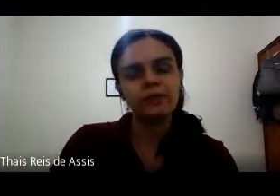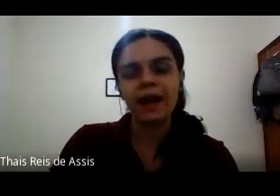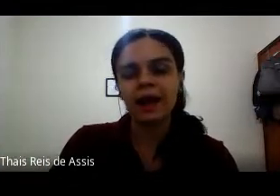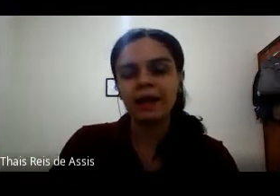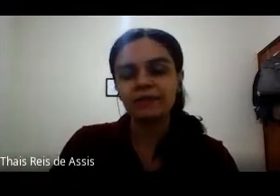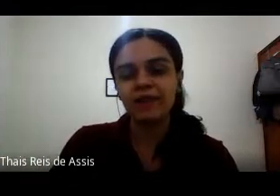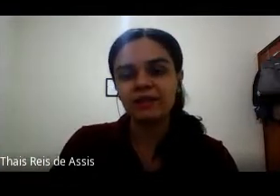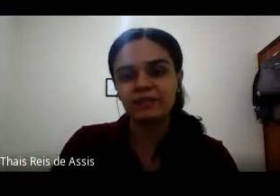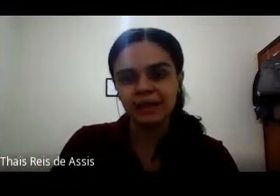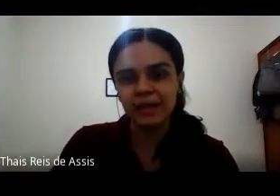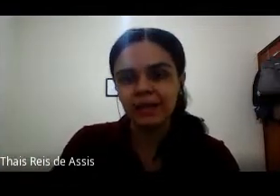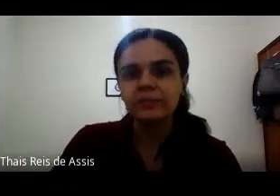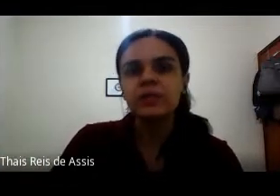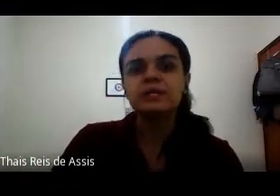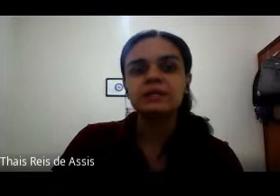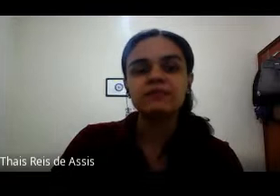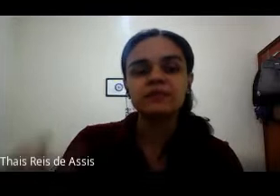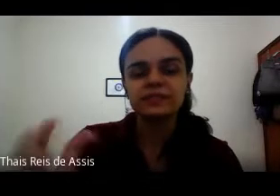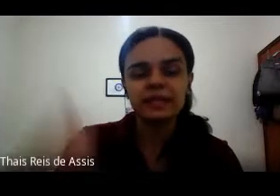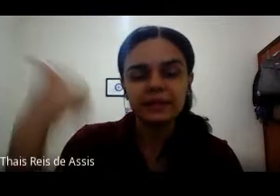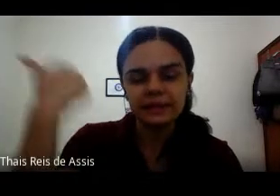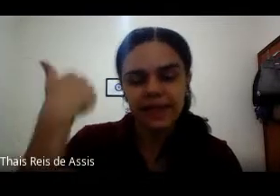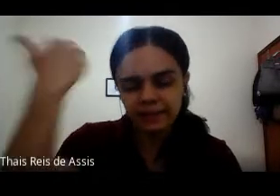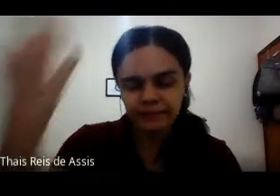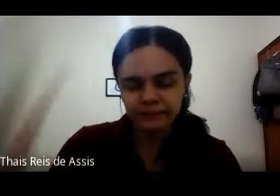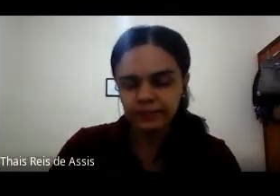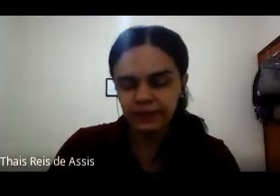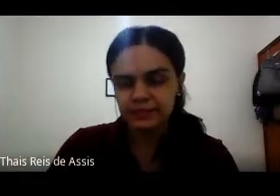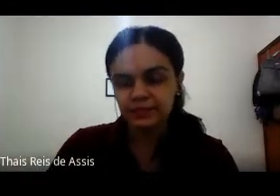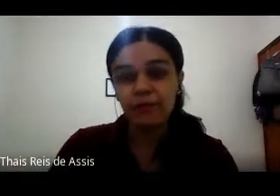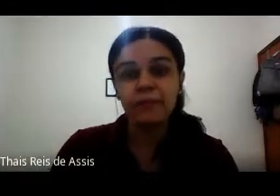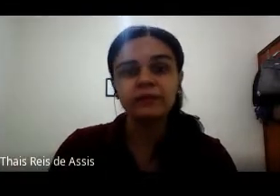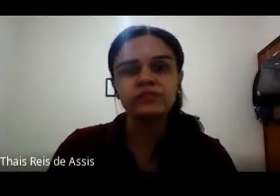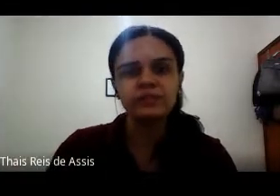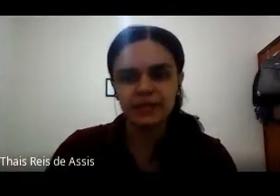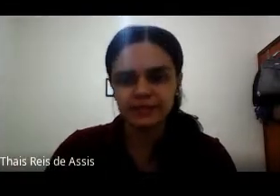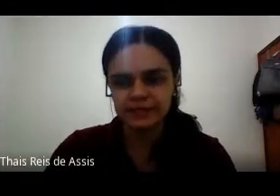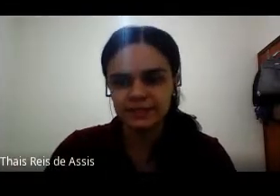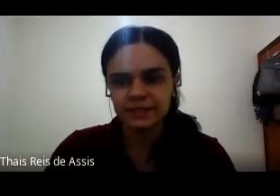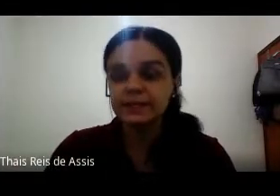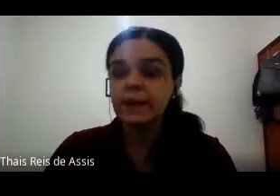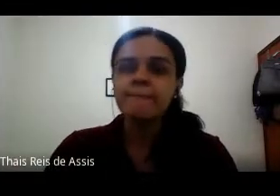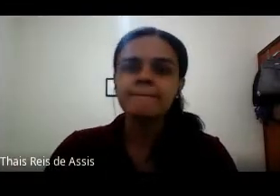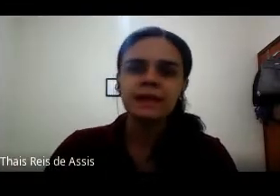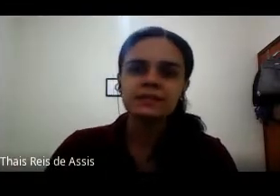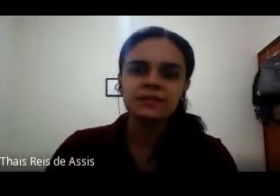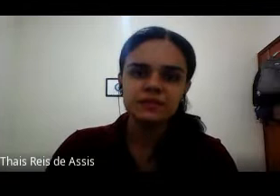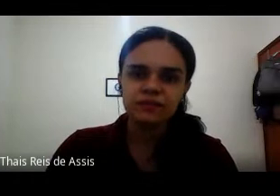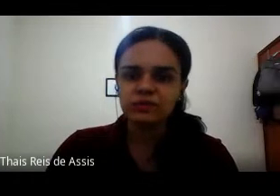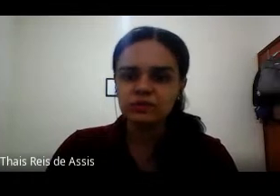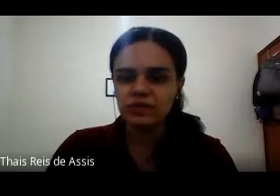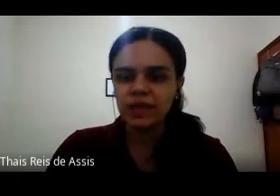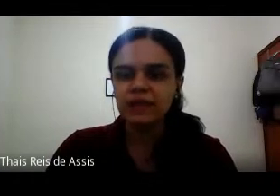lado, uma ala que vai defender que você dê, que fomente esses itens, mas que